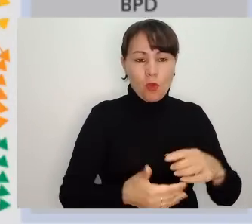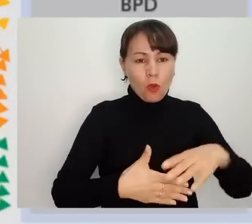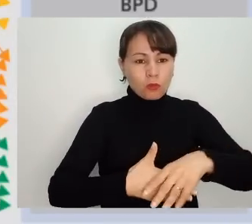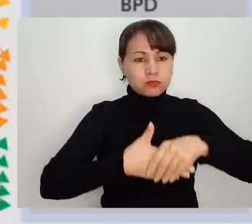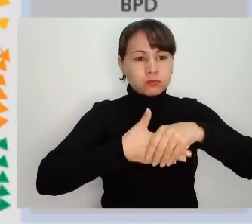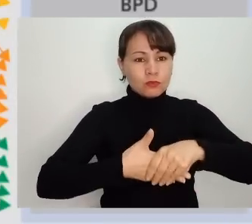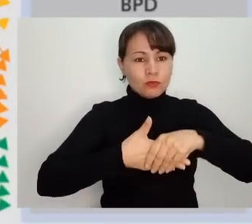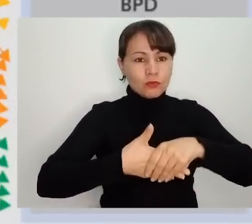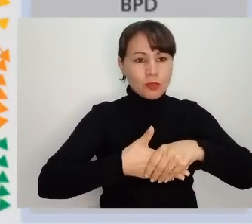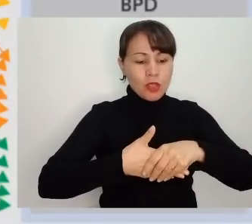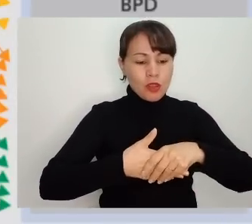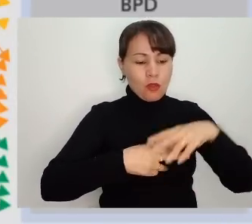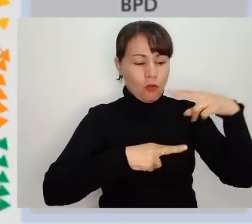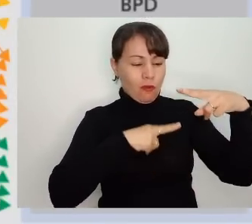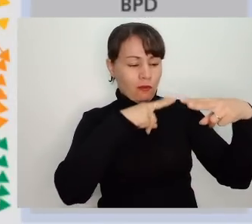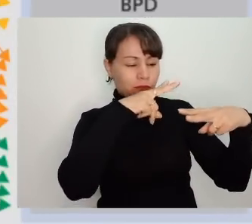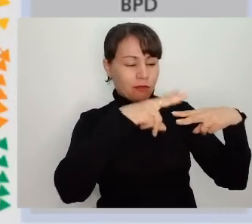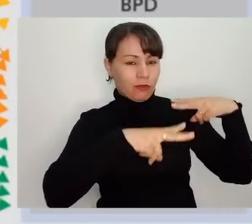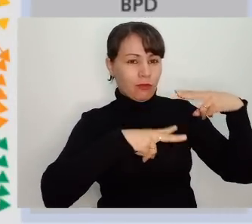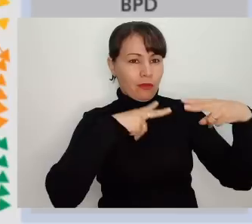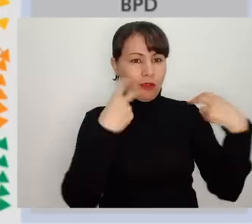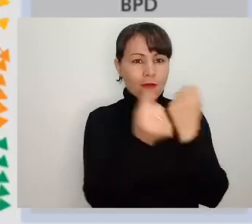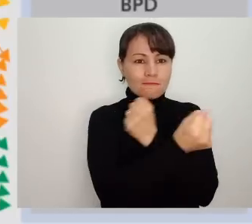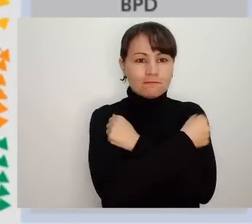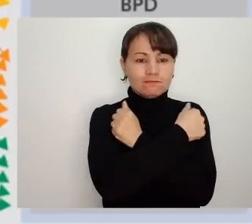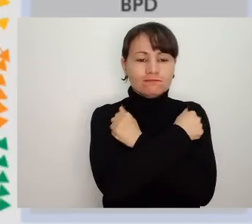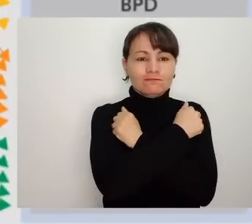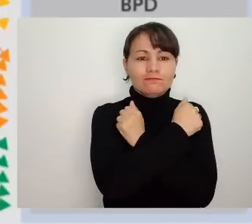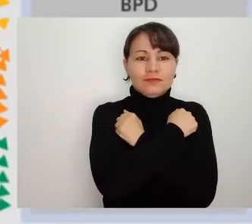um aperto de mão, uma troca de olhar,